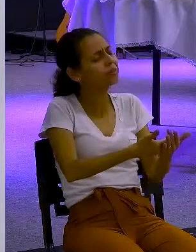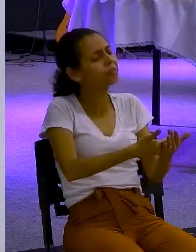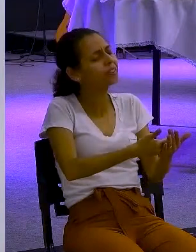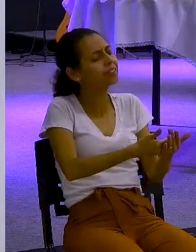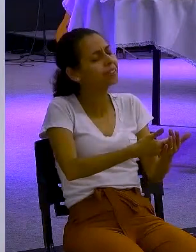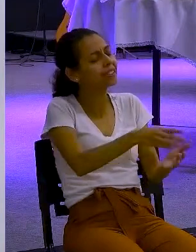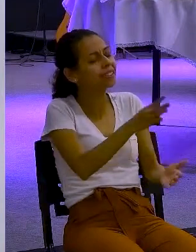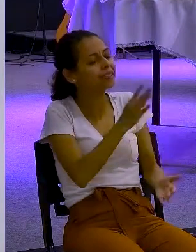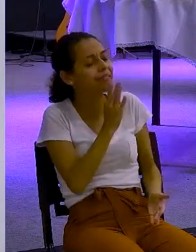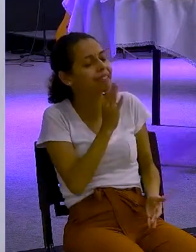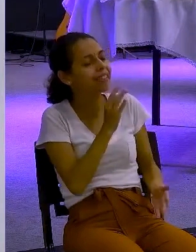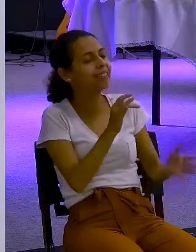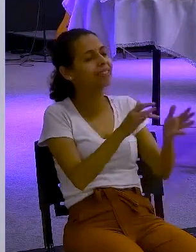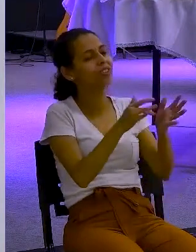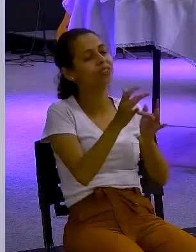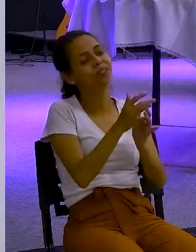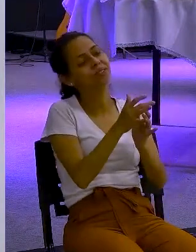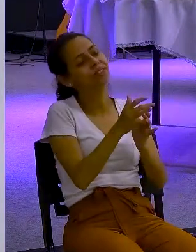a Jesus.